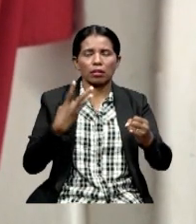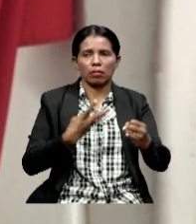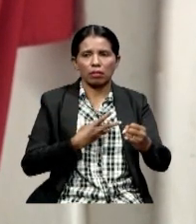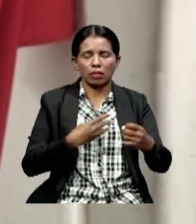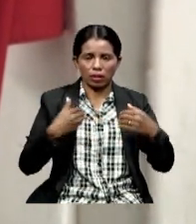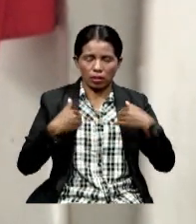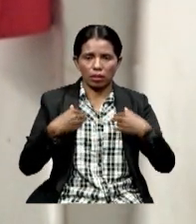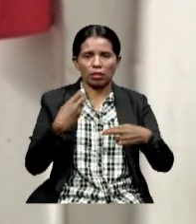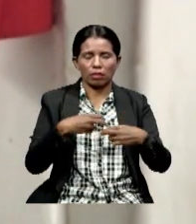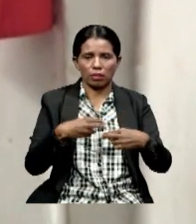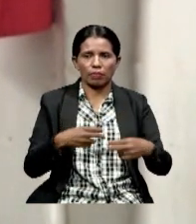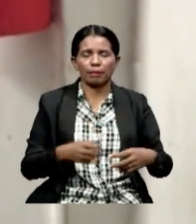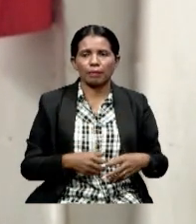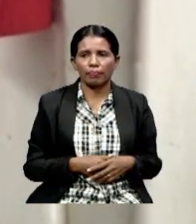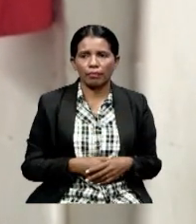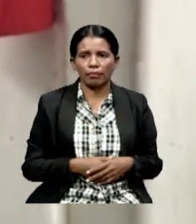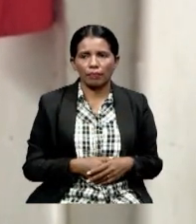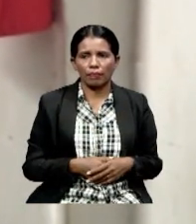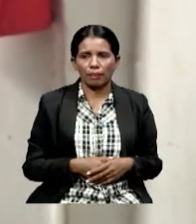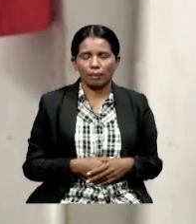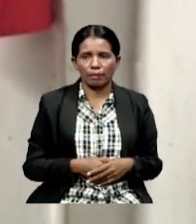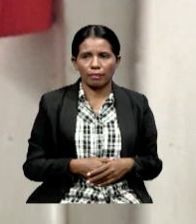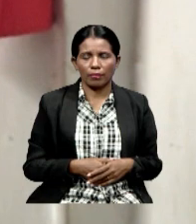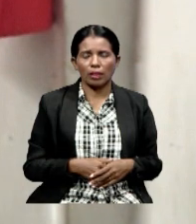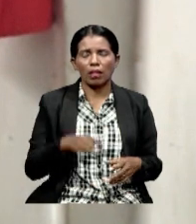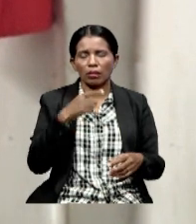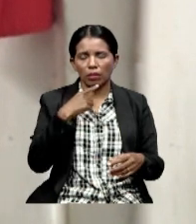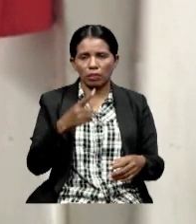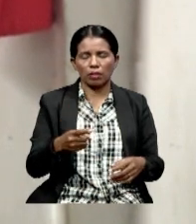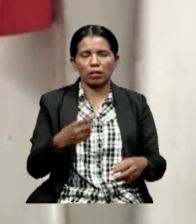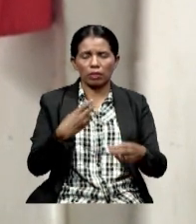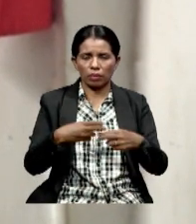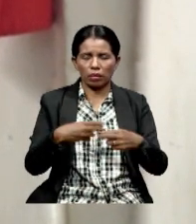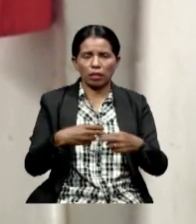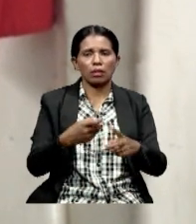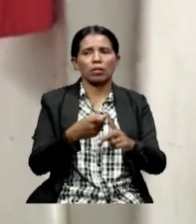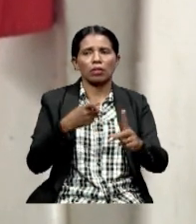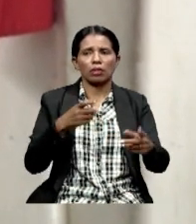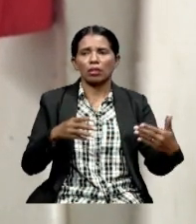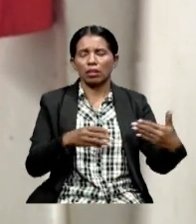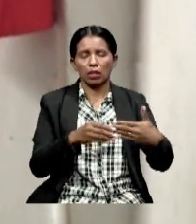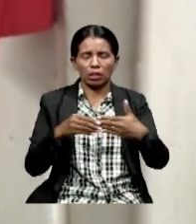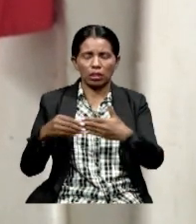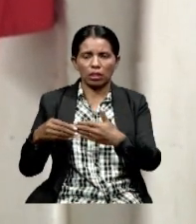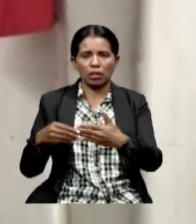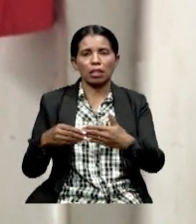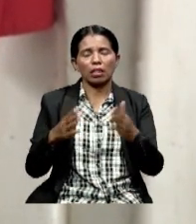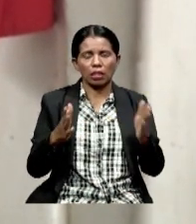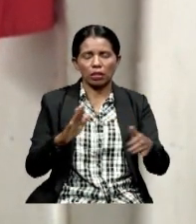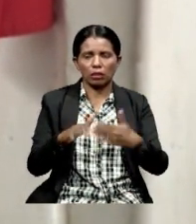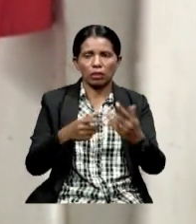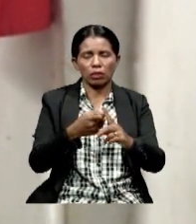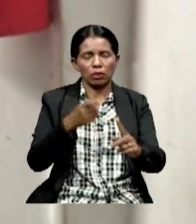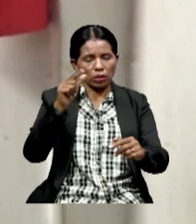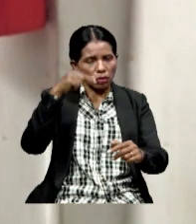risco. Estamos a sair aqui, portanto, a tratar de cata, que faz lanço, toma, portanto, com a liderança, será, se o governo toma e